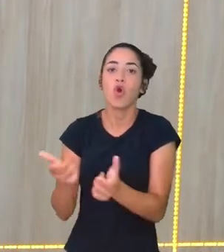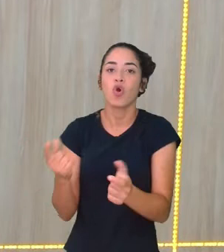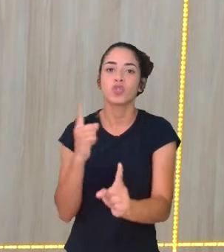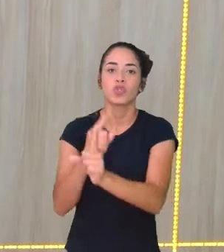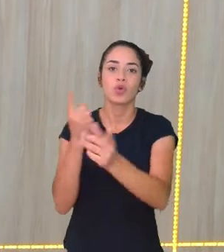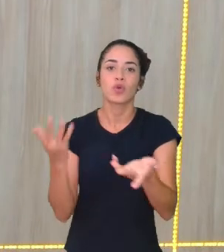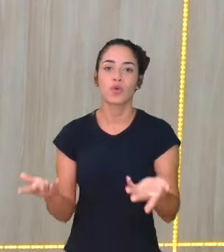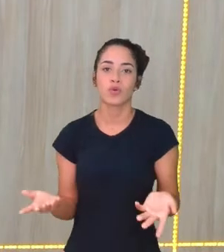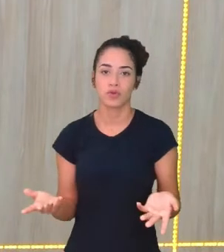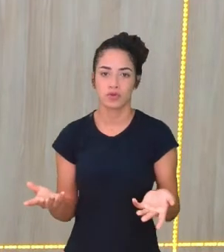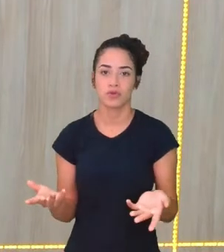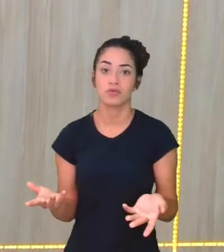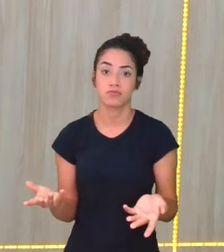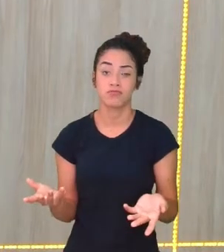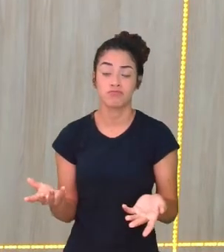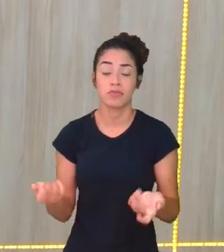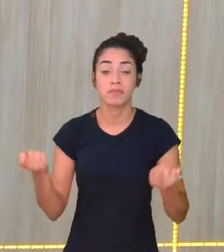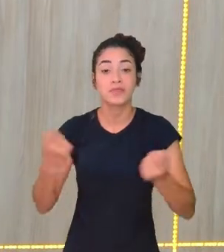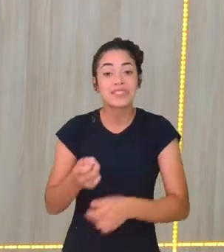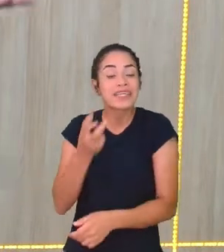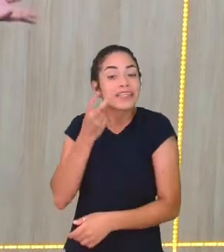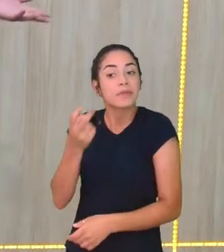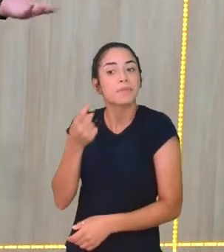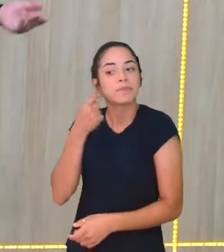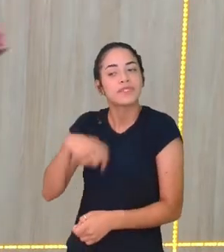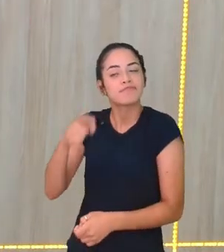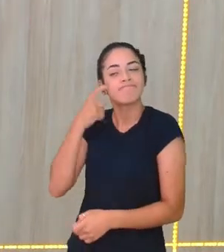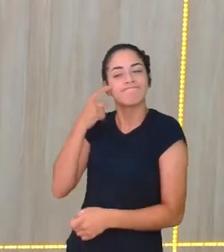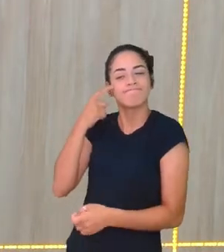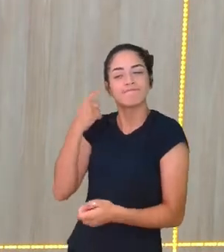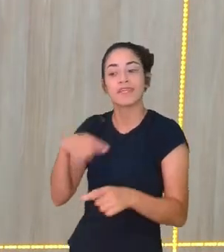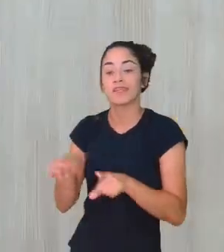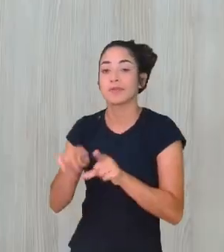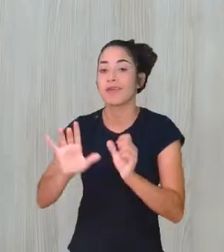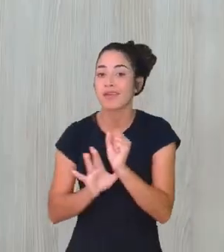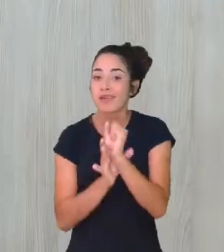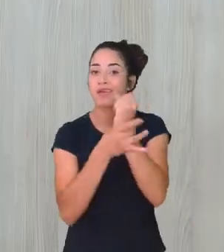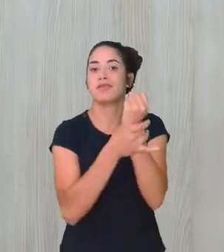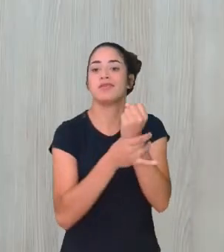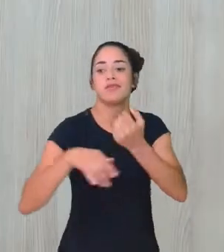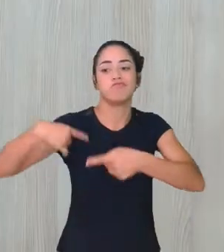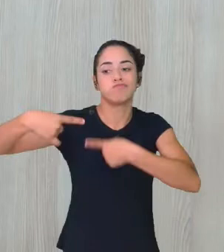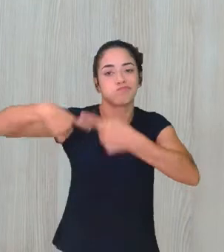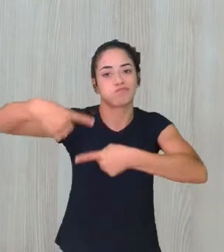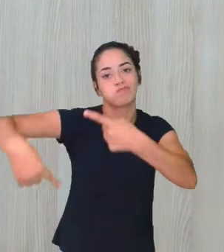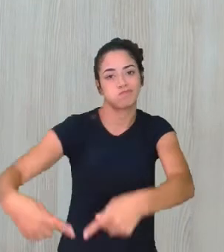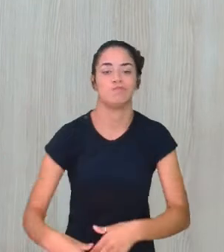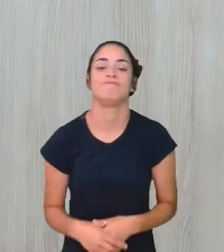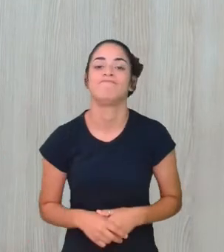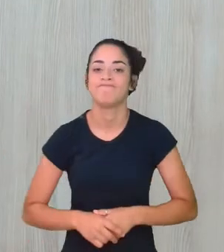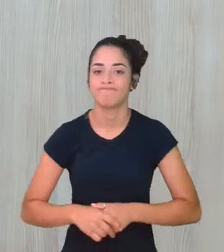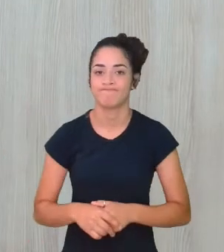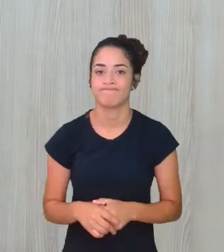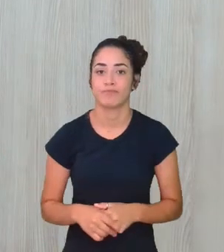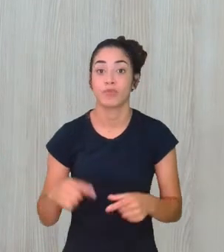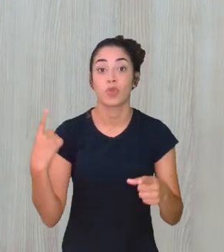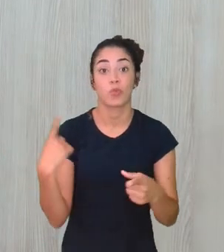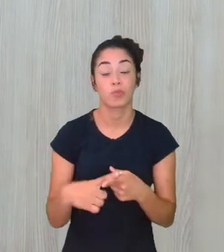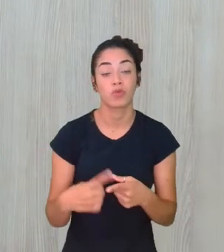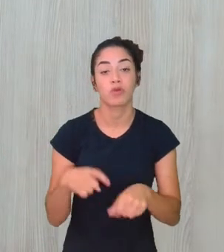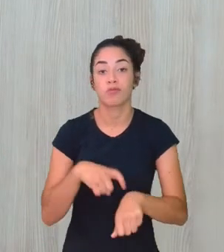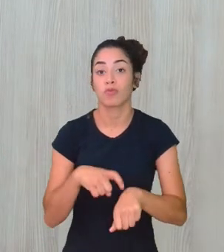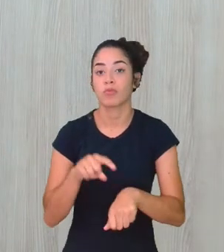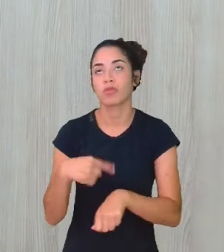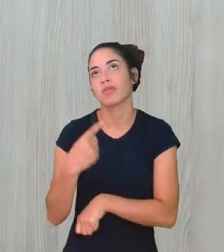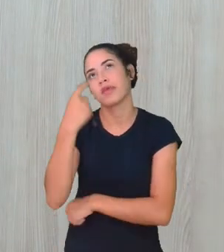é até uma questão de inteligência né Professor garantir para as próximas gerações né Exatamente porque quando a